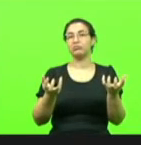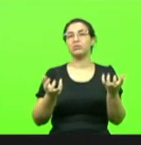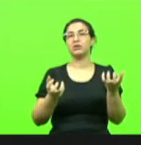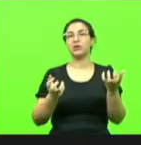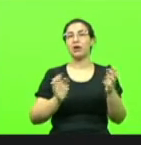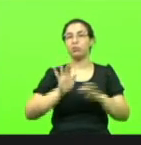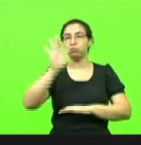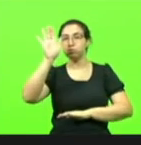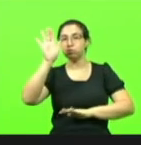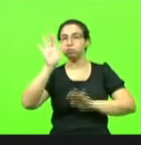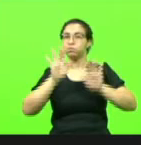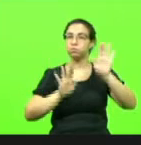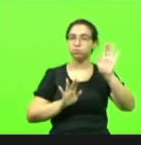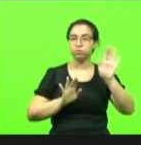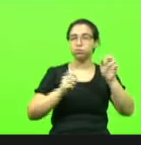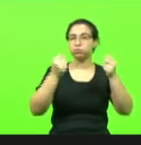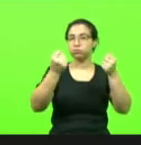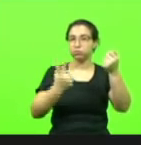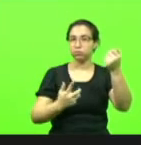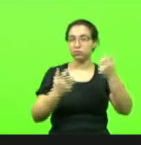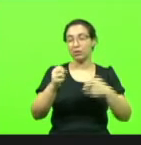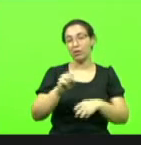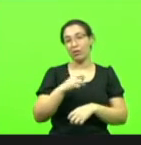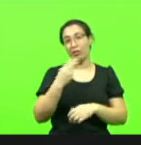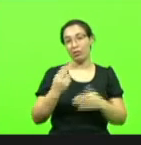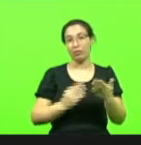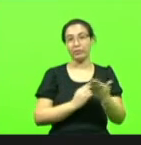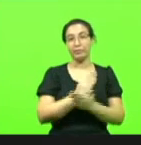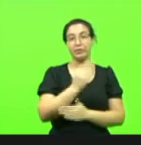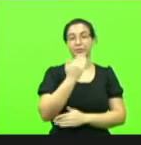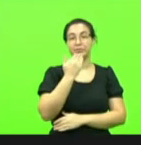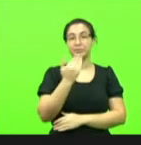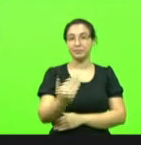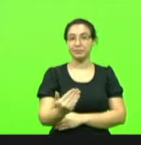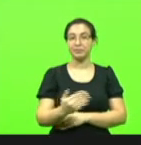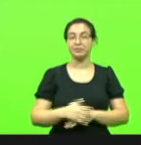manifestar ou aprovamos esse requerimento